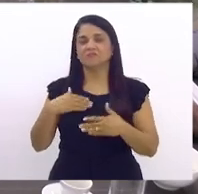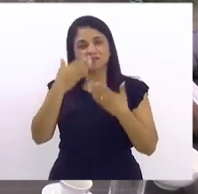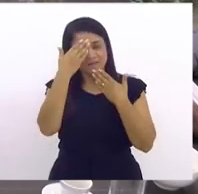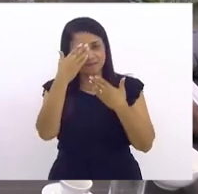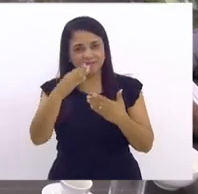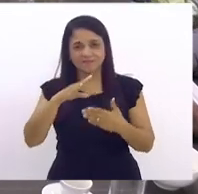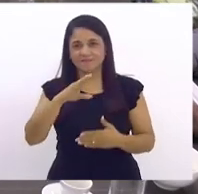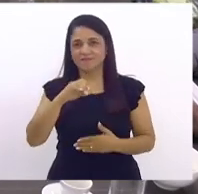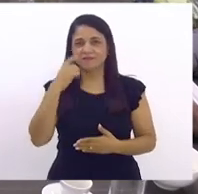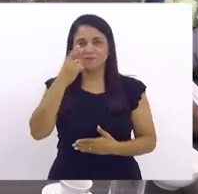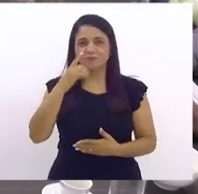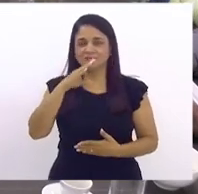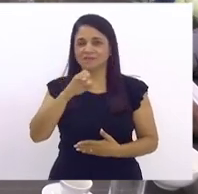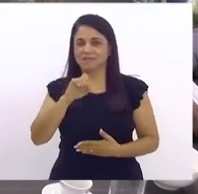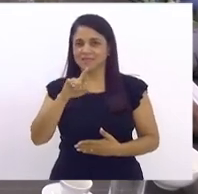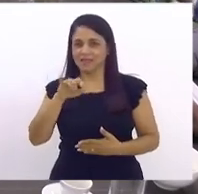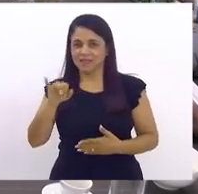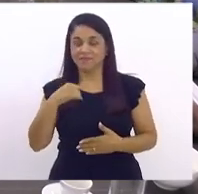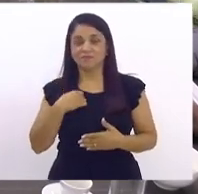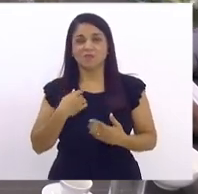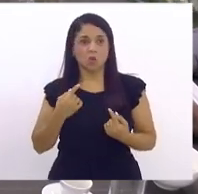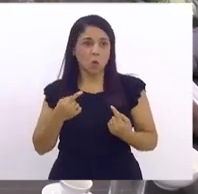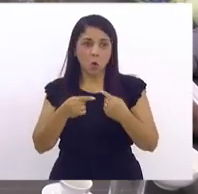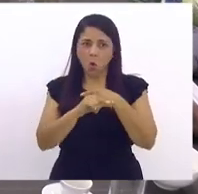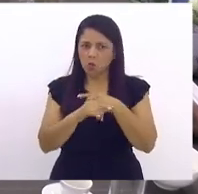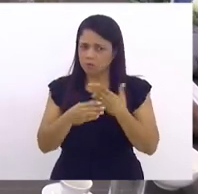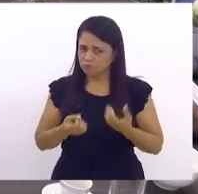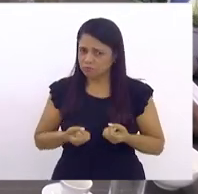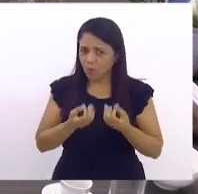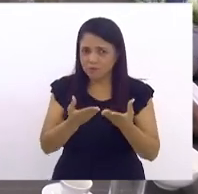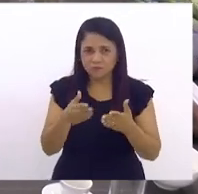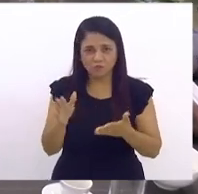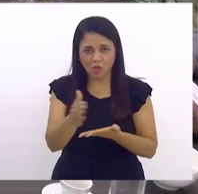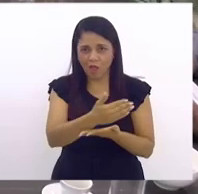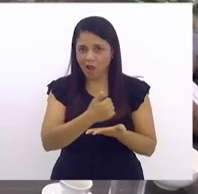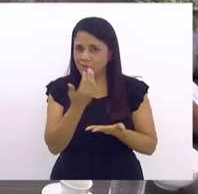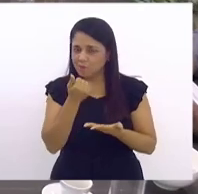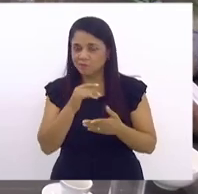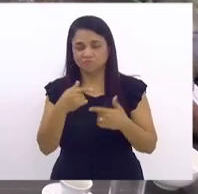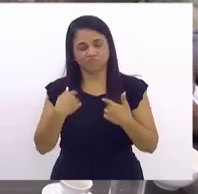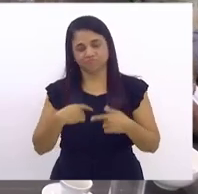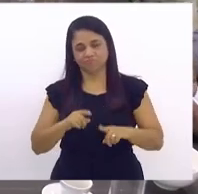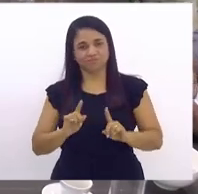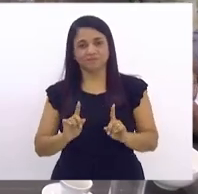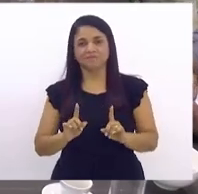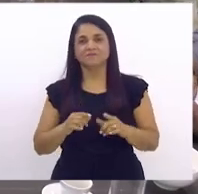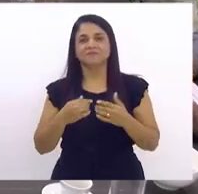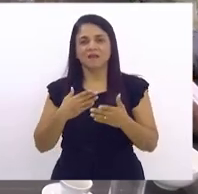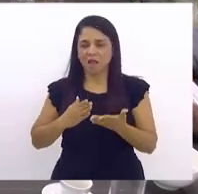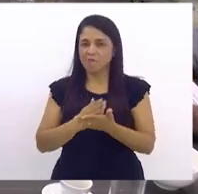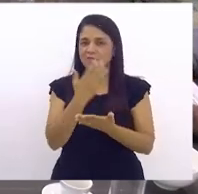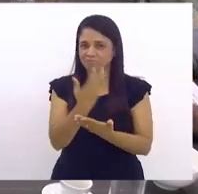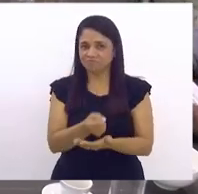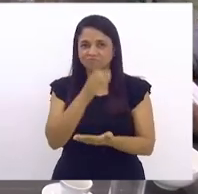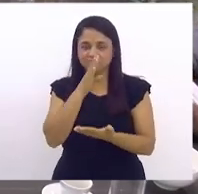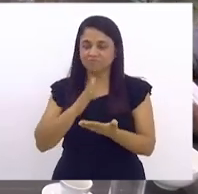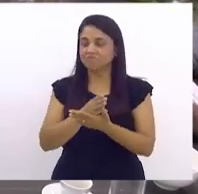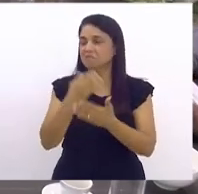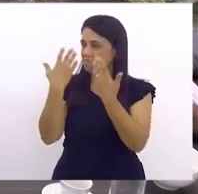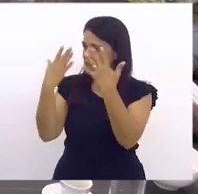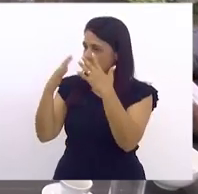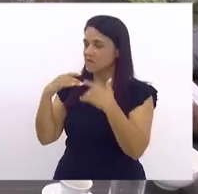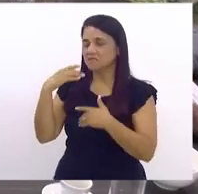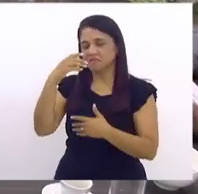Jordão aí. Quem pela pode ser contrária à doação de alimento, pelo amor de Deus. Então, aqueles que aprovam permaneçam como estão, aprovado. Parabéns, deputada Verônica,